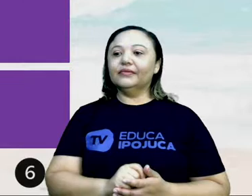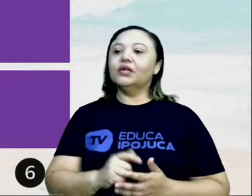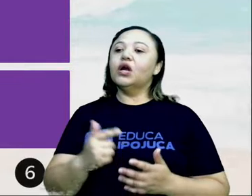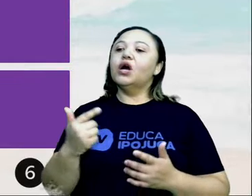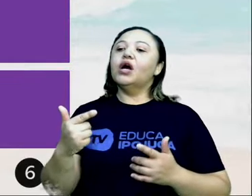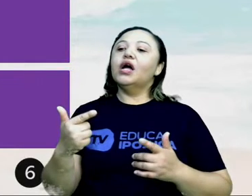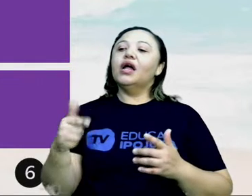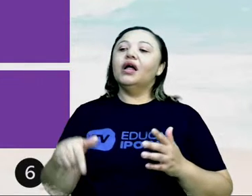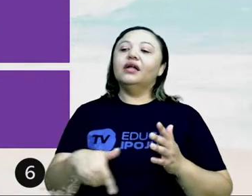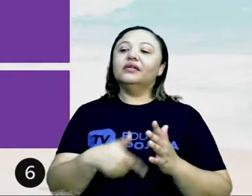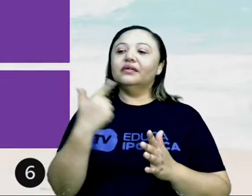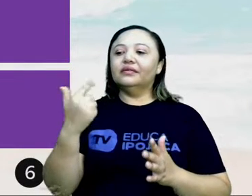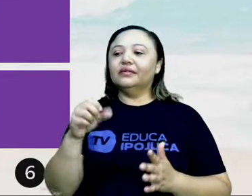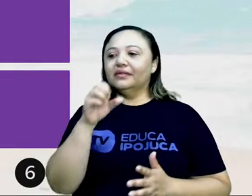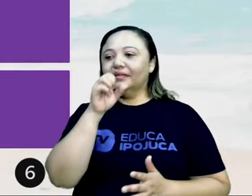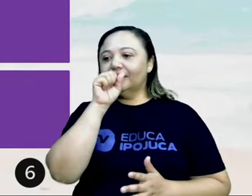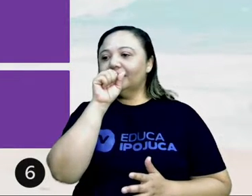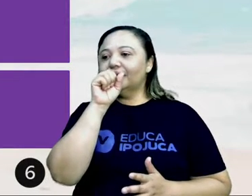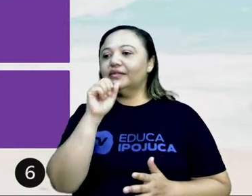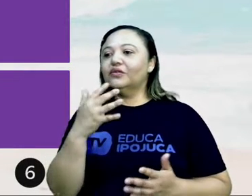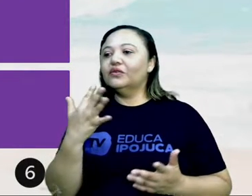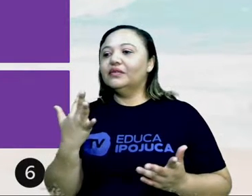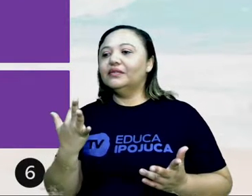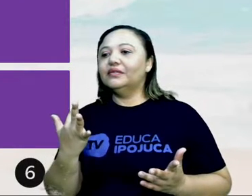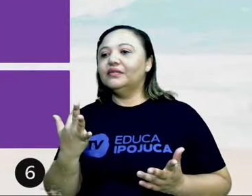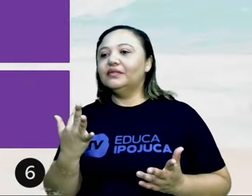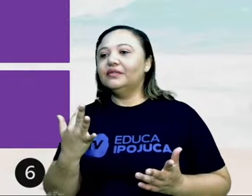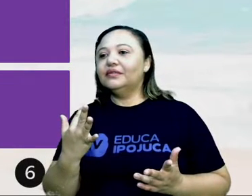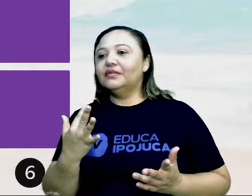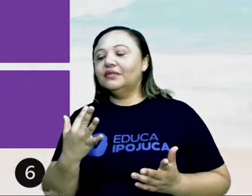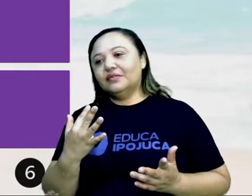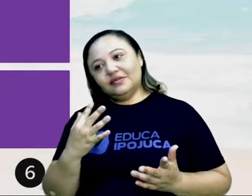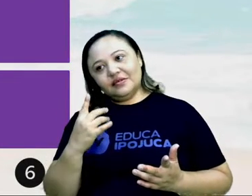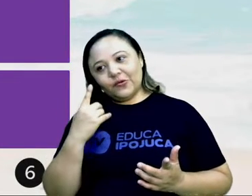segunda laranja? Na 1, 2,